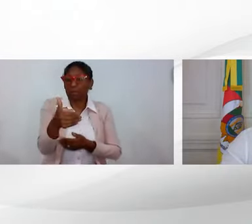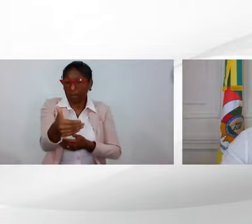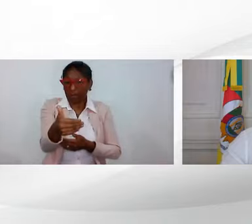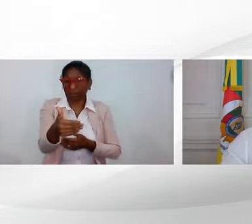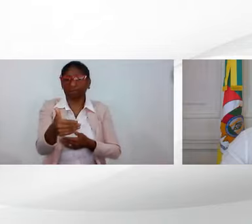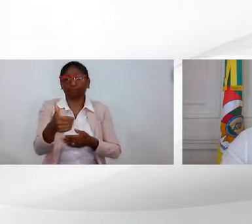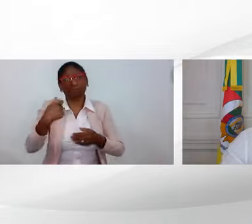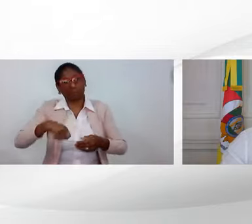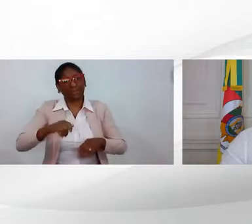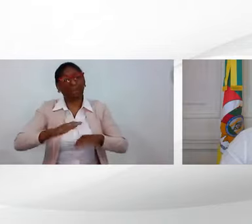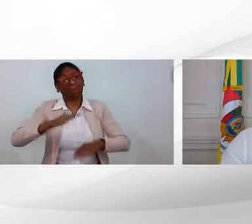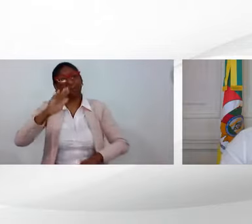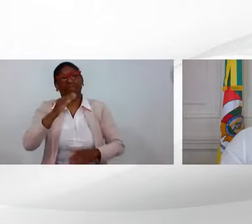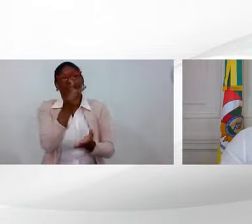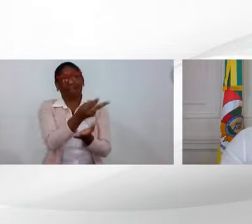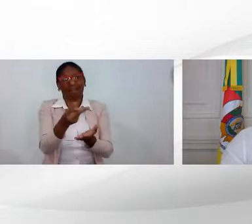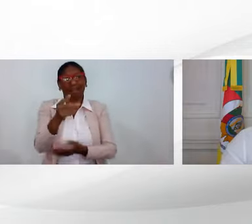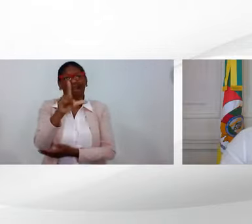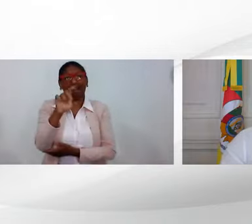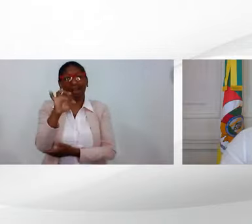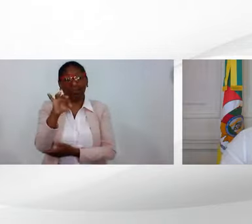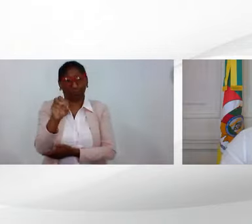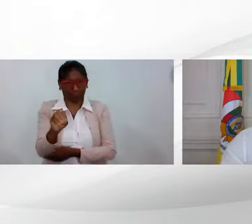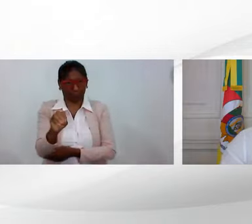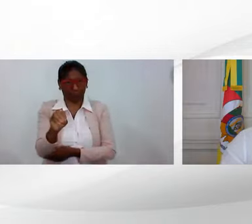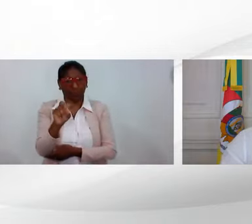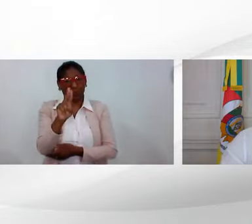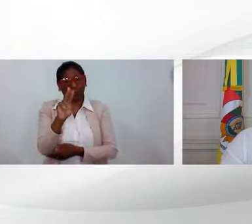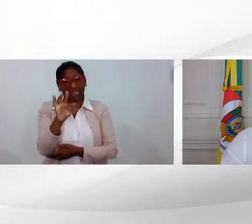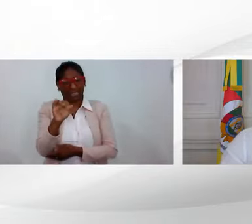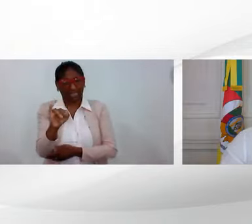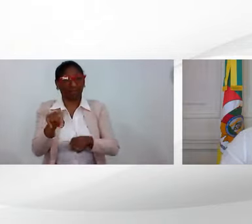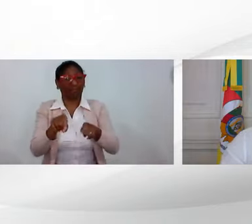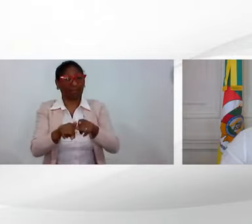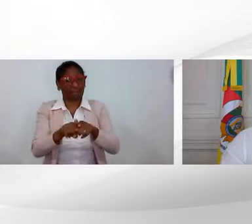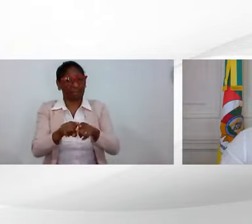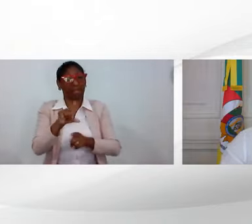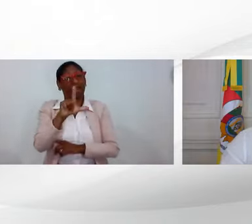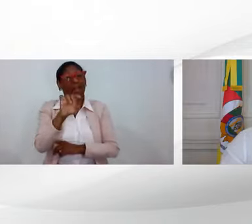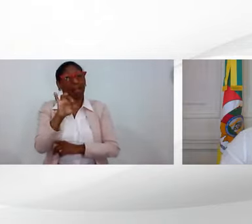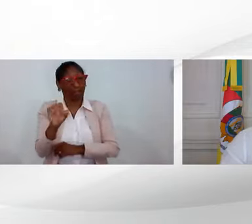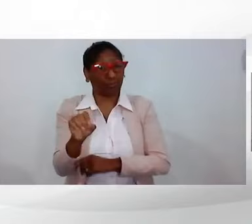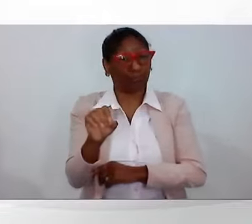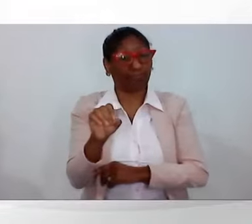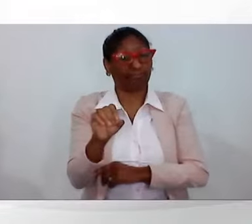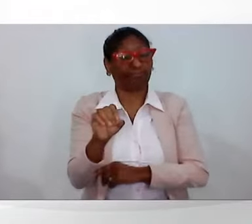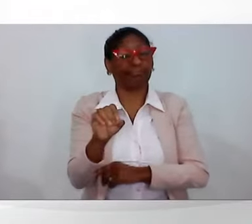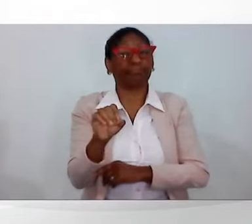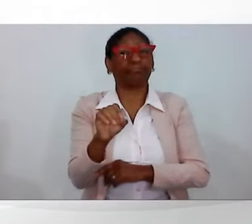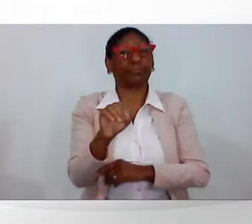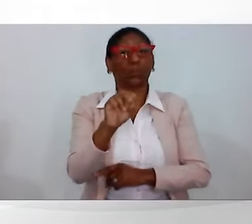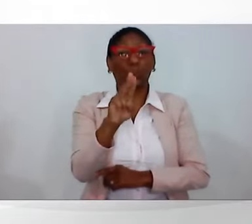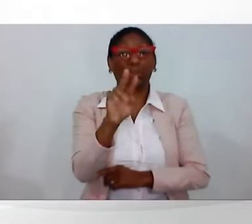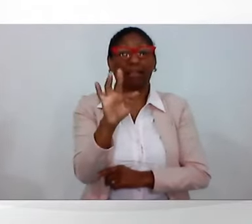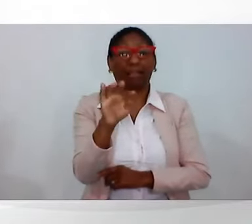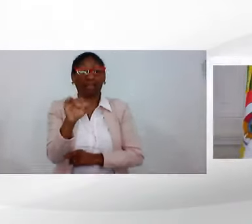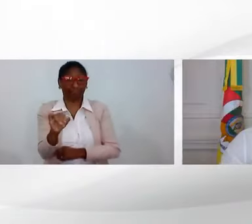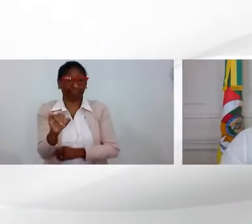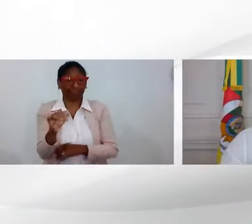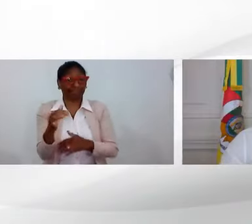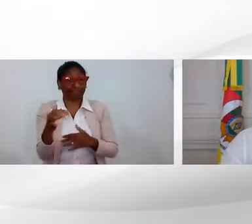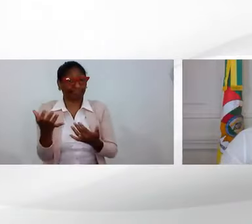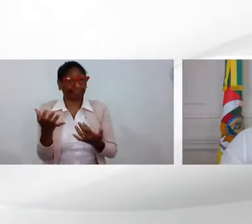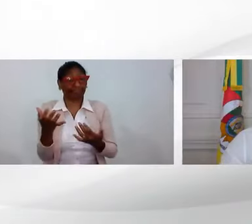leitos clínicos e leitos de UTI. No momento em que a gente tem as próprias equipes dos hospitais também contaminadas, e isso